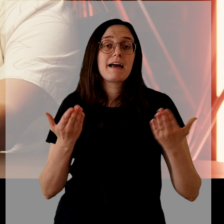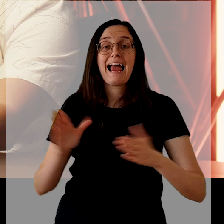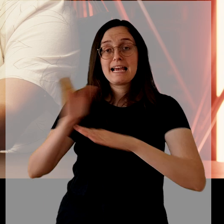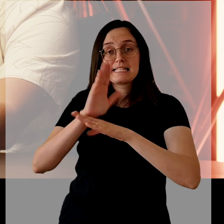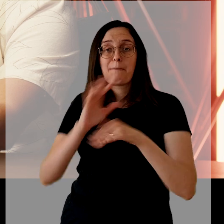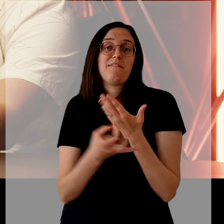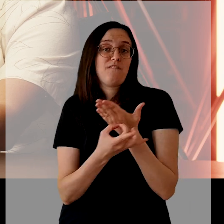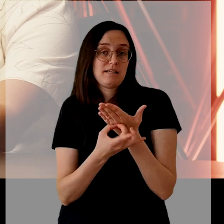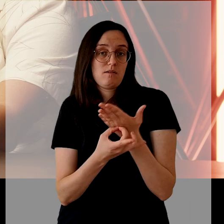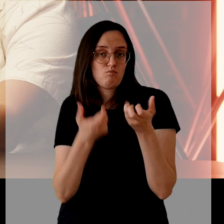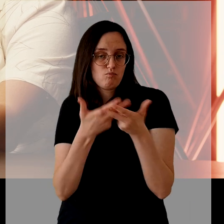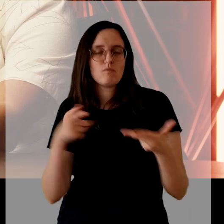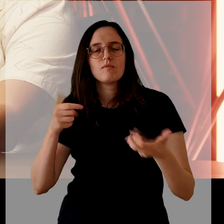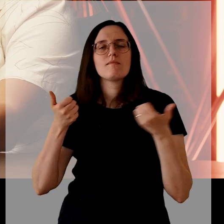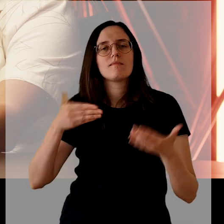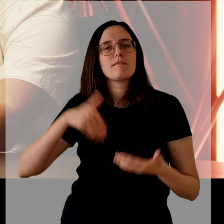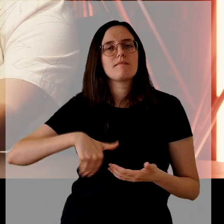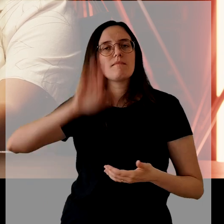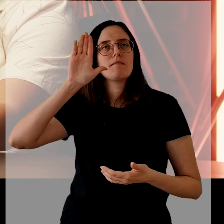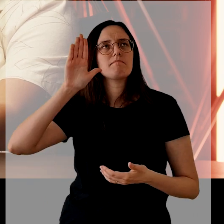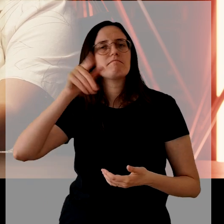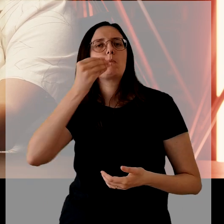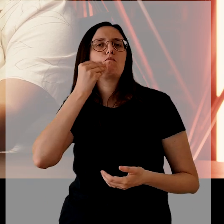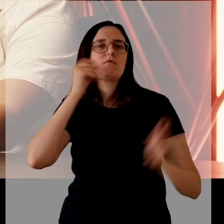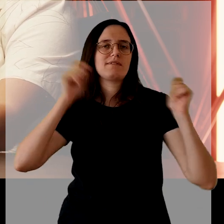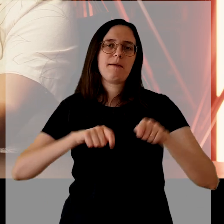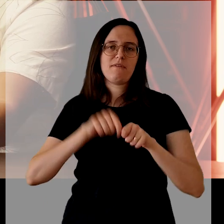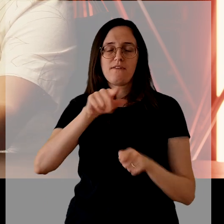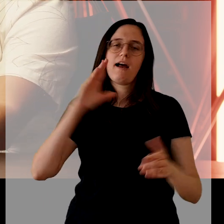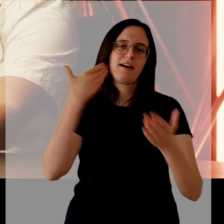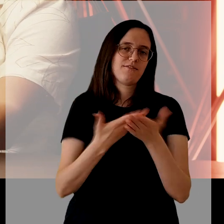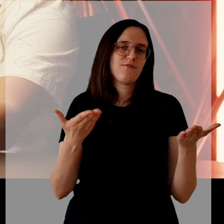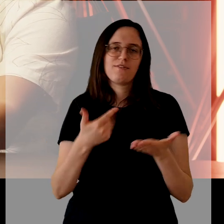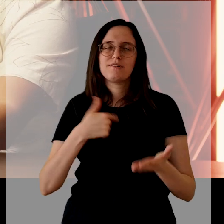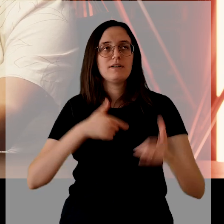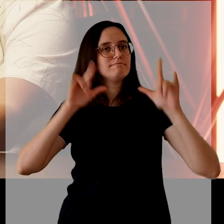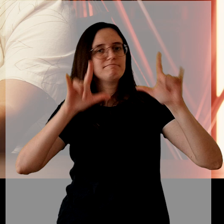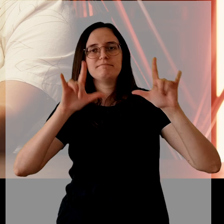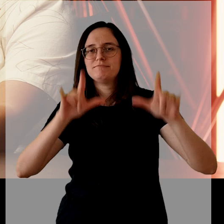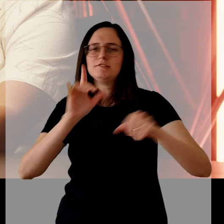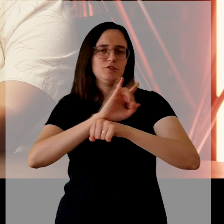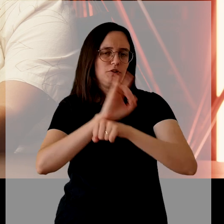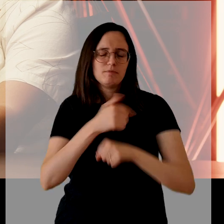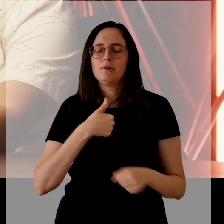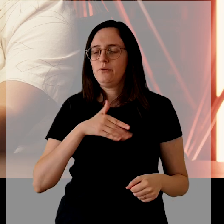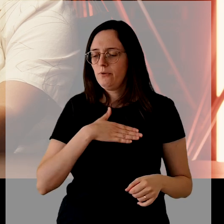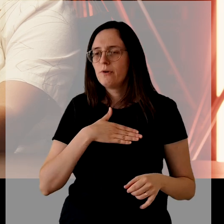o cinema de ficção, ele dá muito mais margem para você fazer isso. Até hoje eu adoro fazer